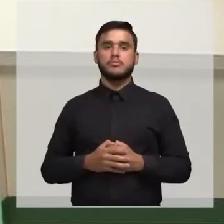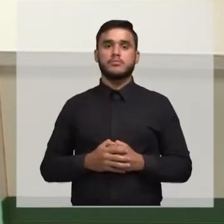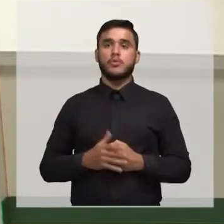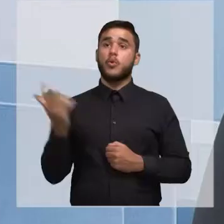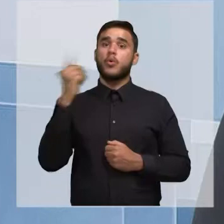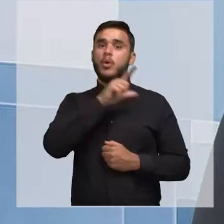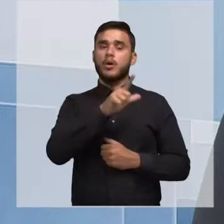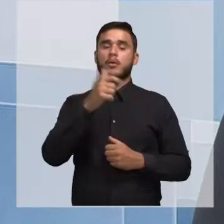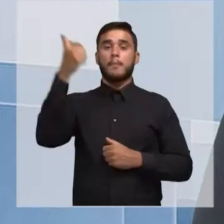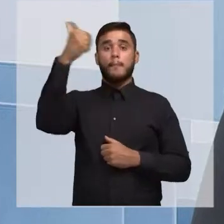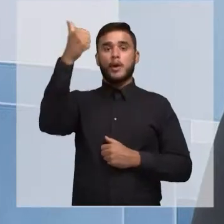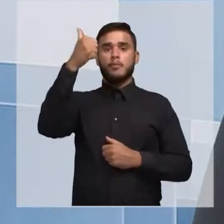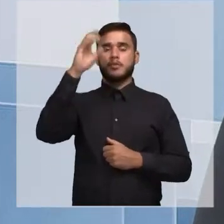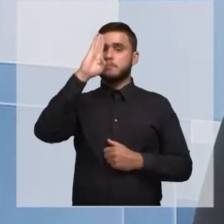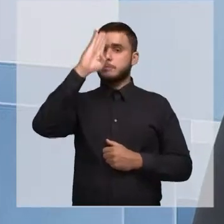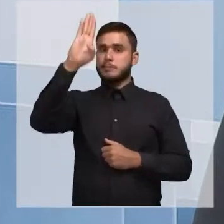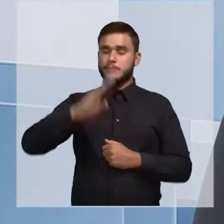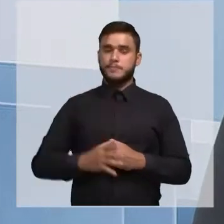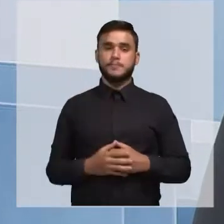Lula.